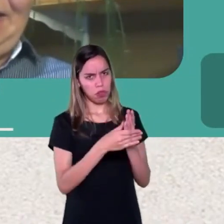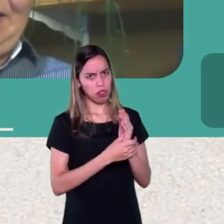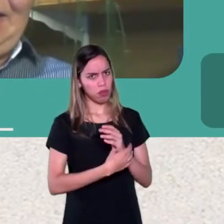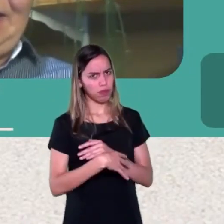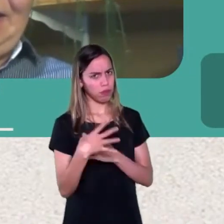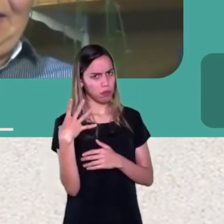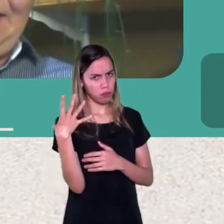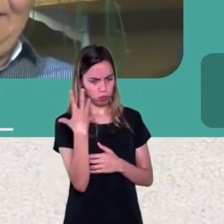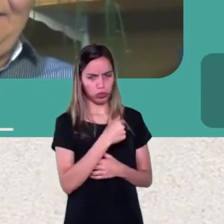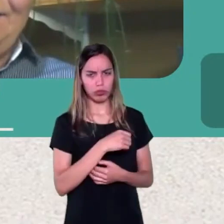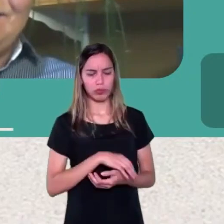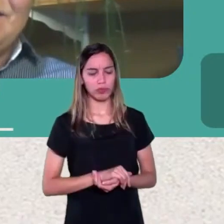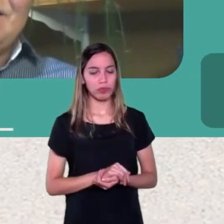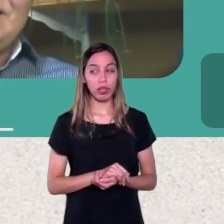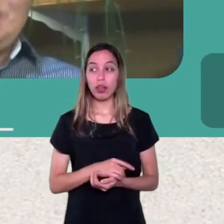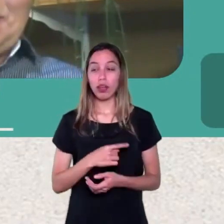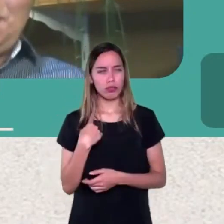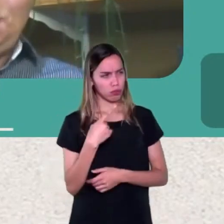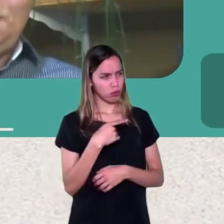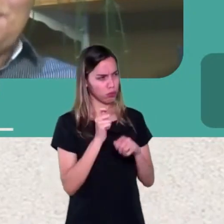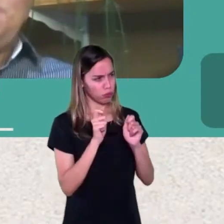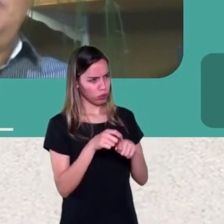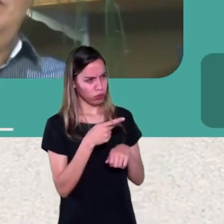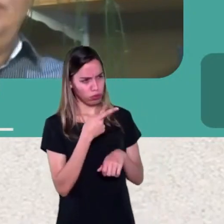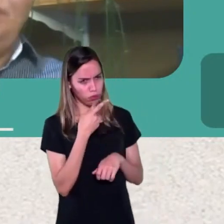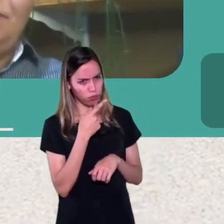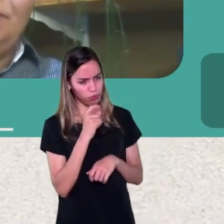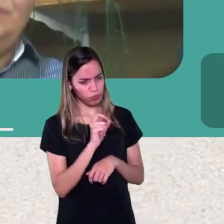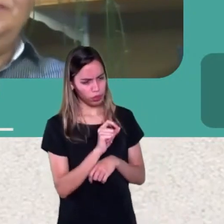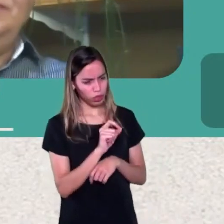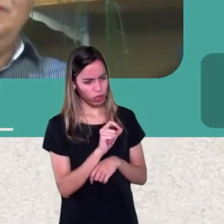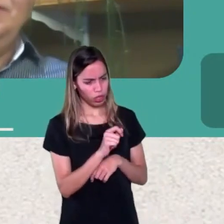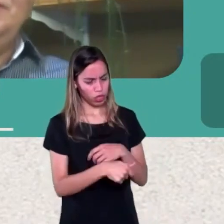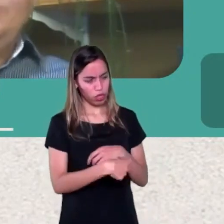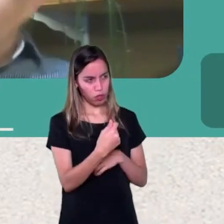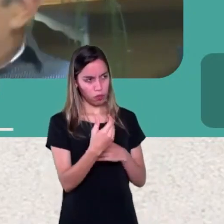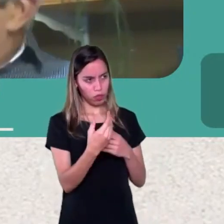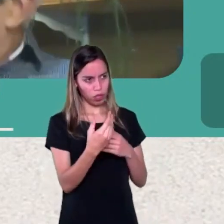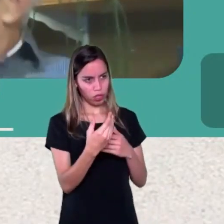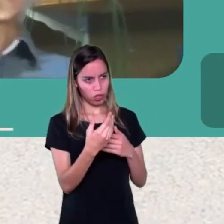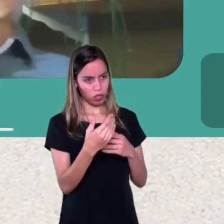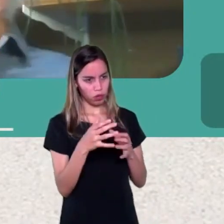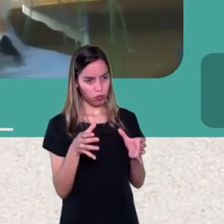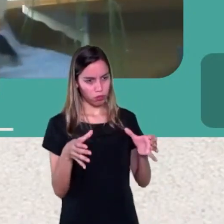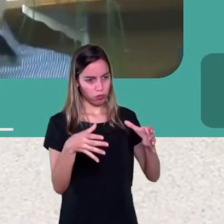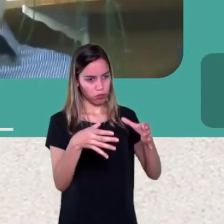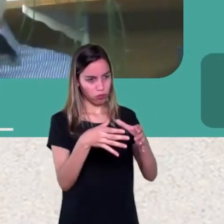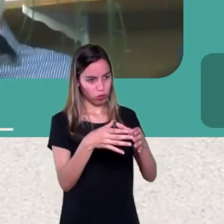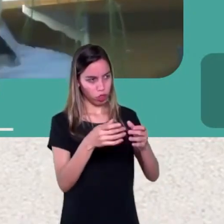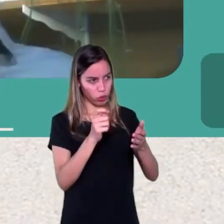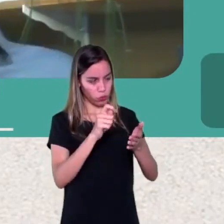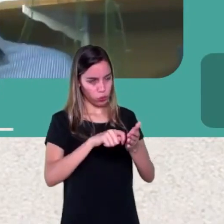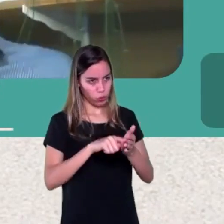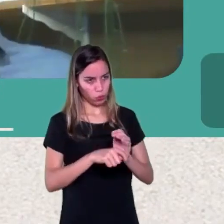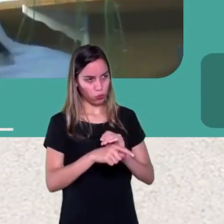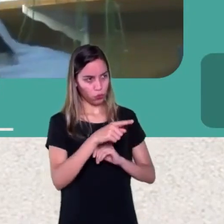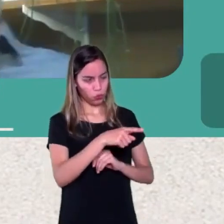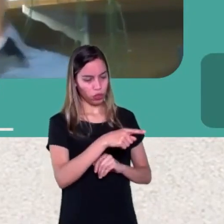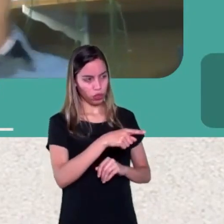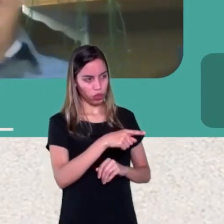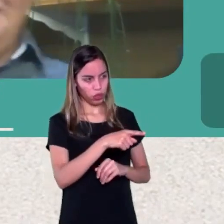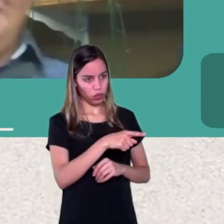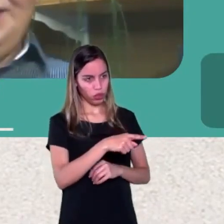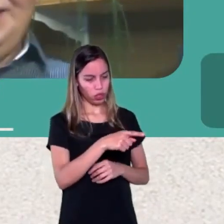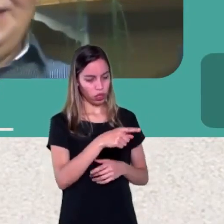gente pode entrar talvez também na primeira coletânea do grupo de escritores, me lembrou, né, aqui que lá você traz um